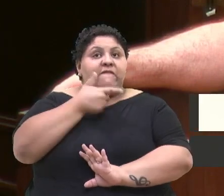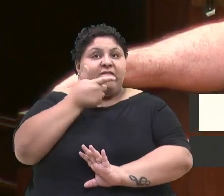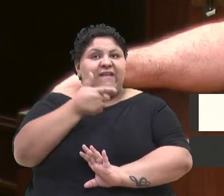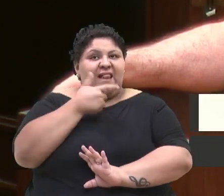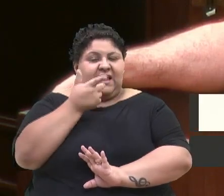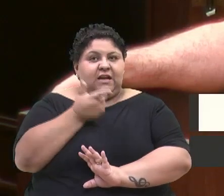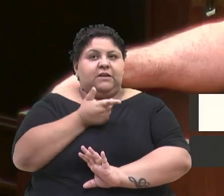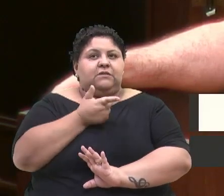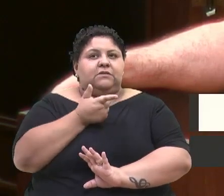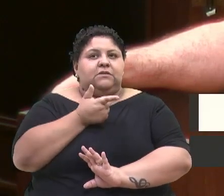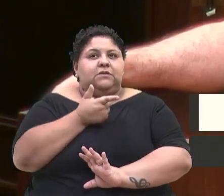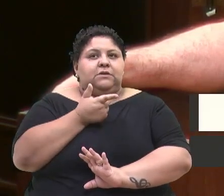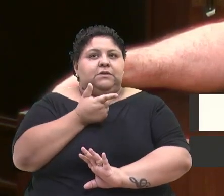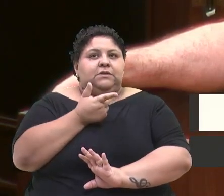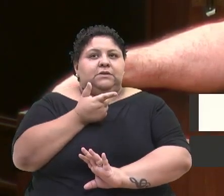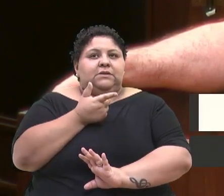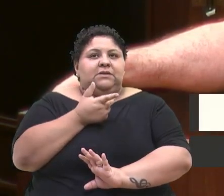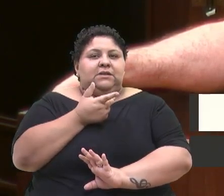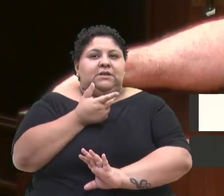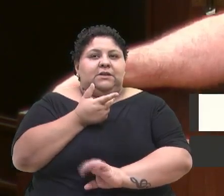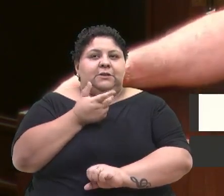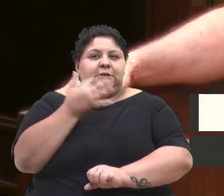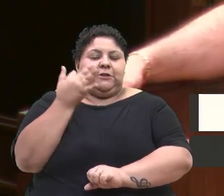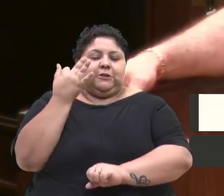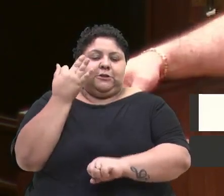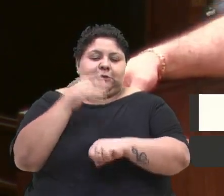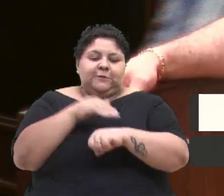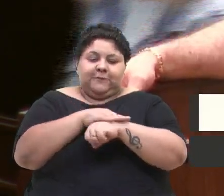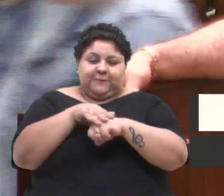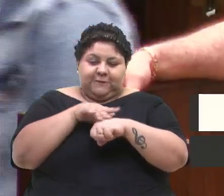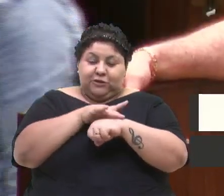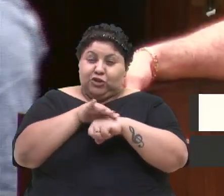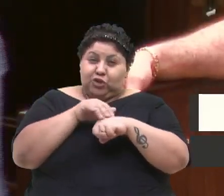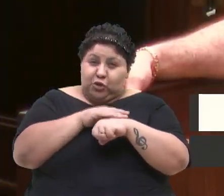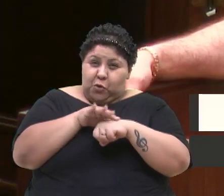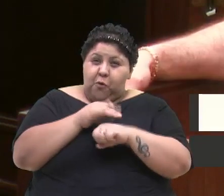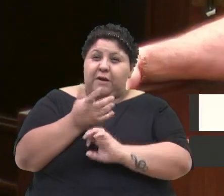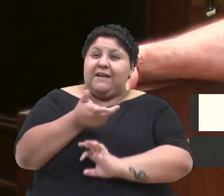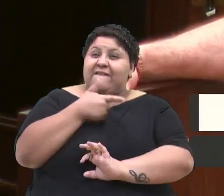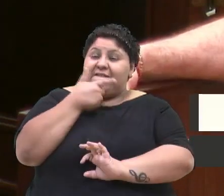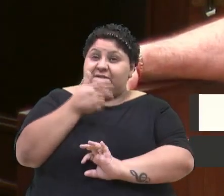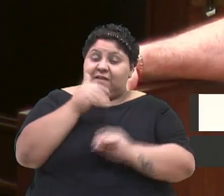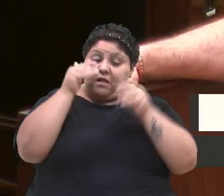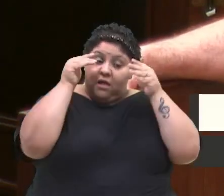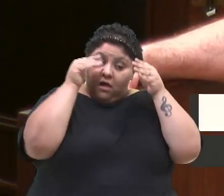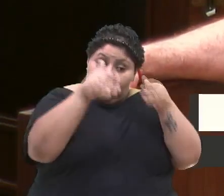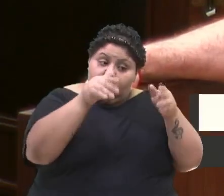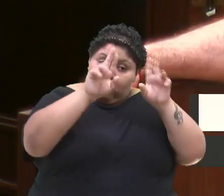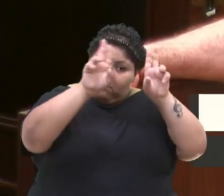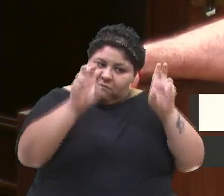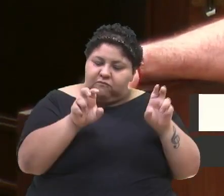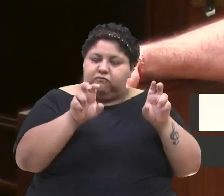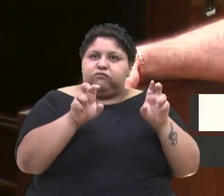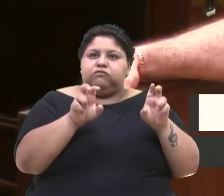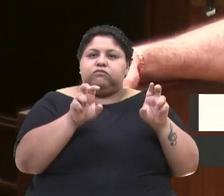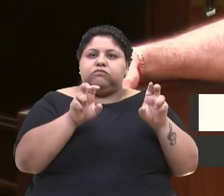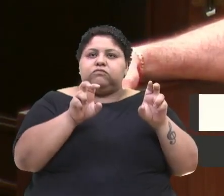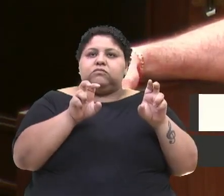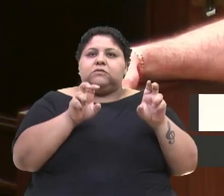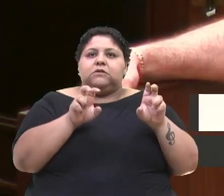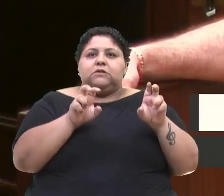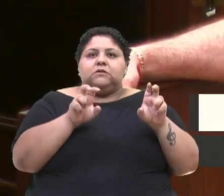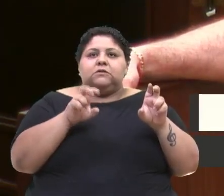mais dolorido que seja, mas trazermos e fomentarmos esse assunto que é de